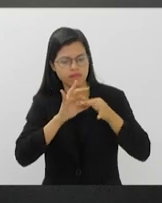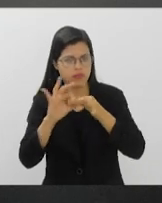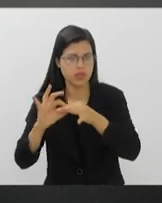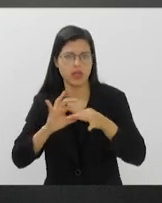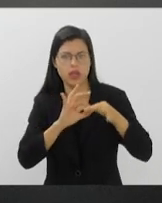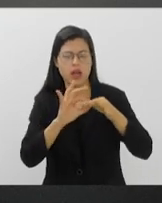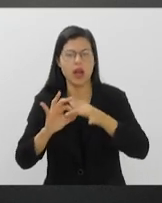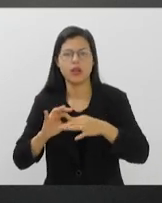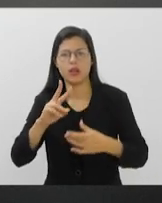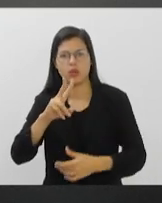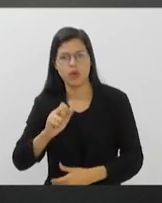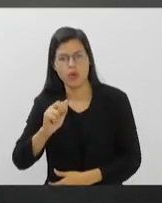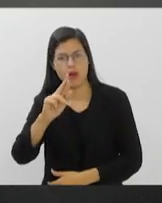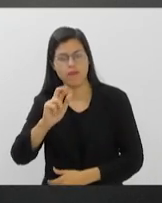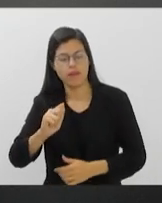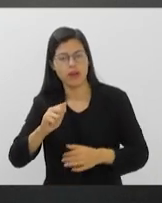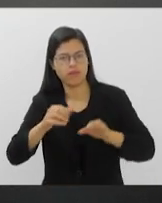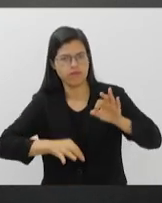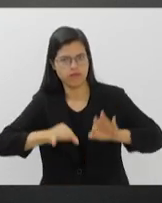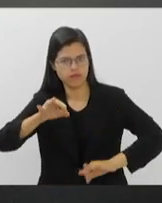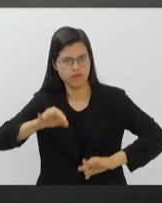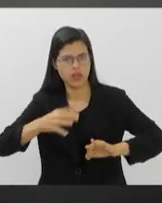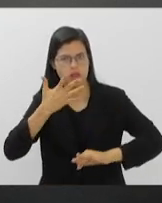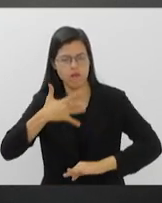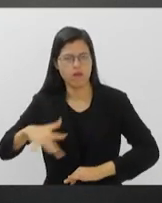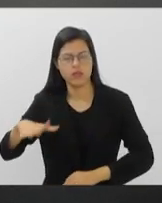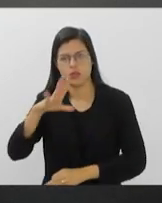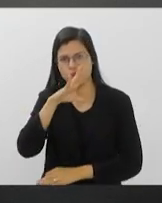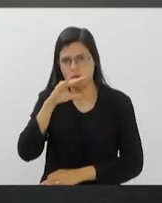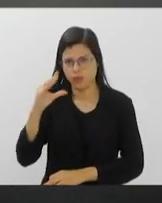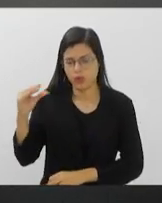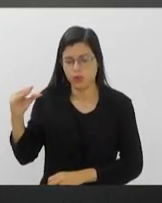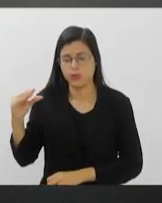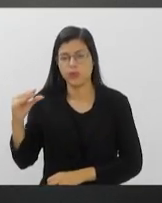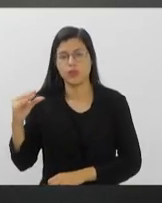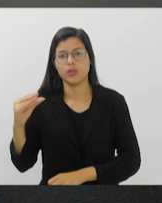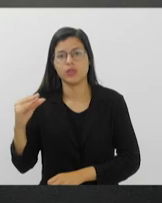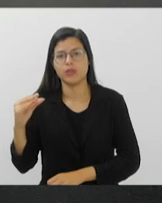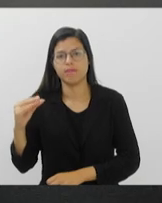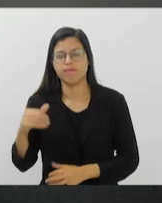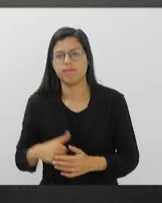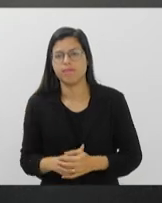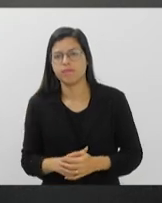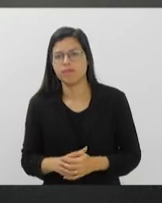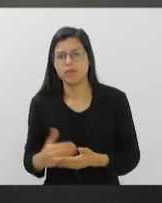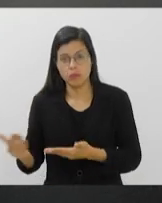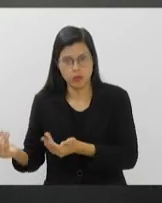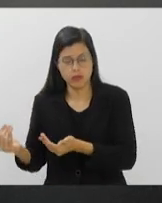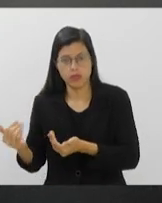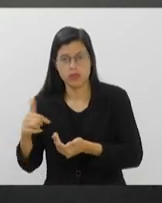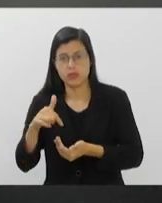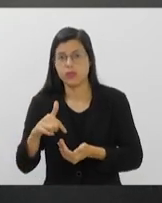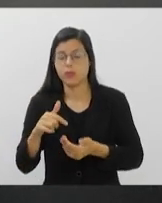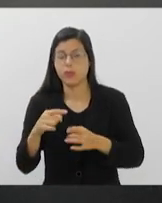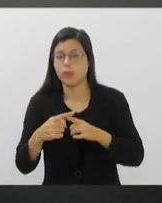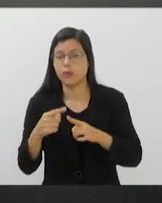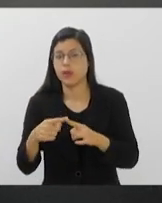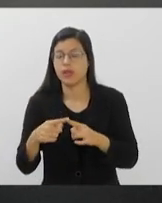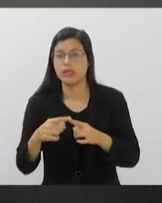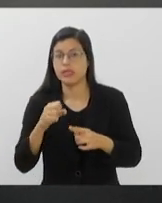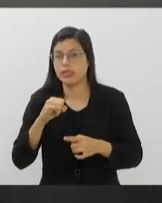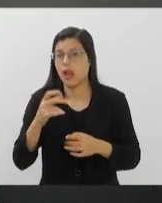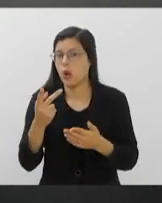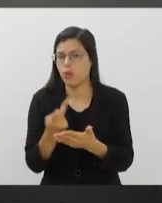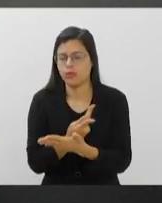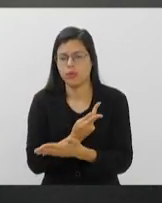infância e juventude para esses acompanhamentos porque dali em primeiro lugar se isso acontecer